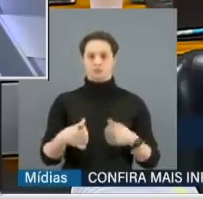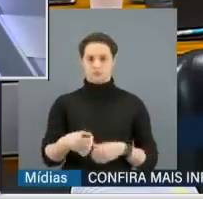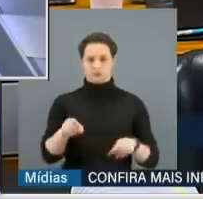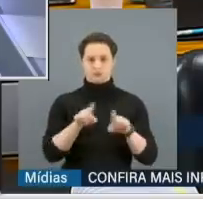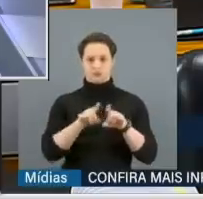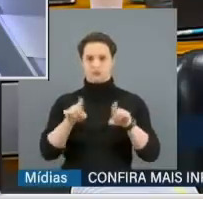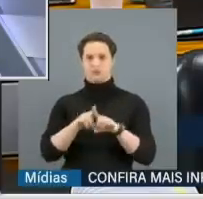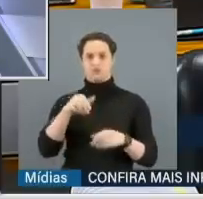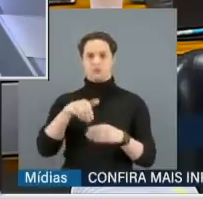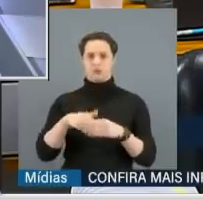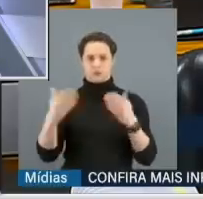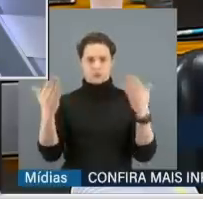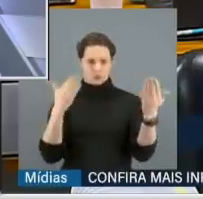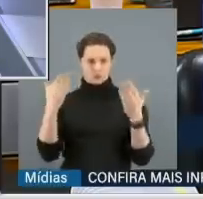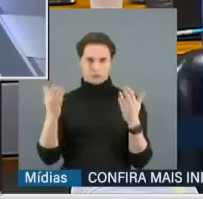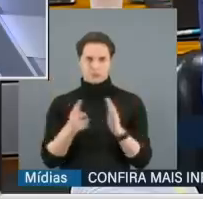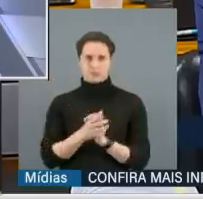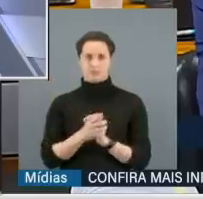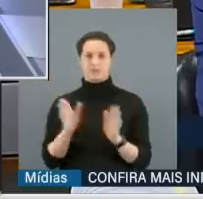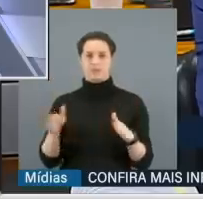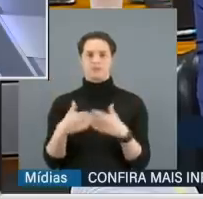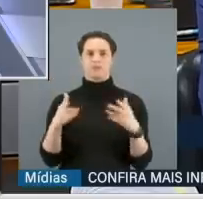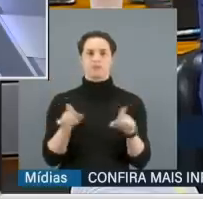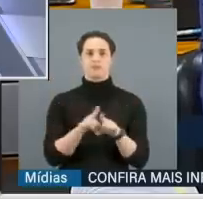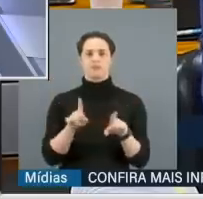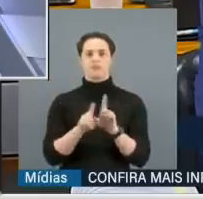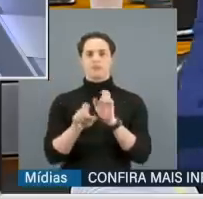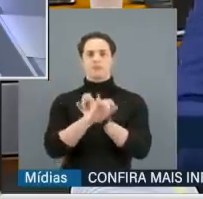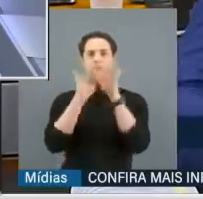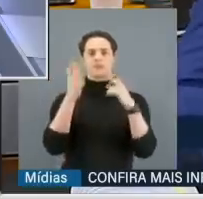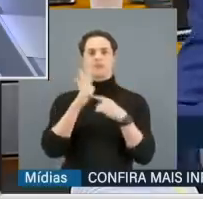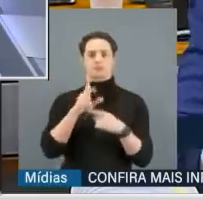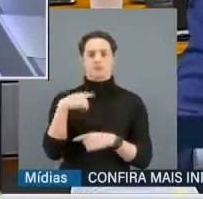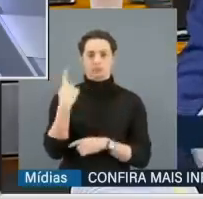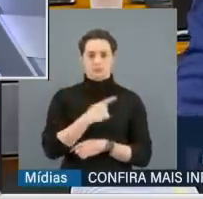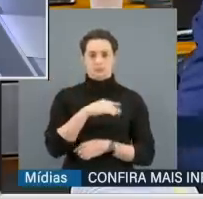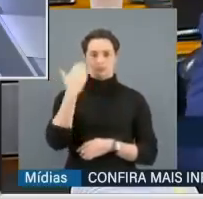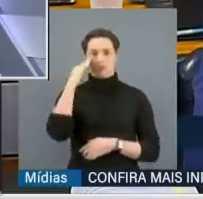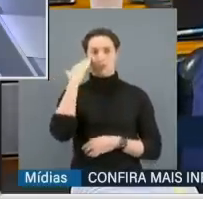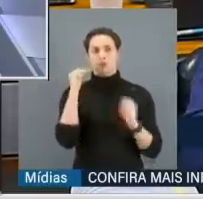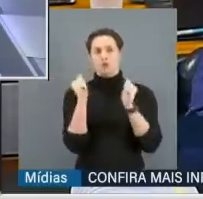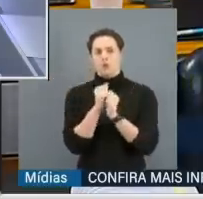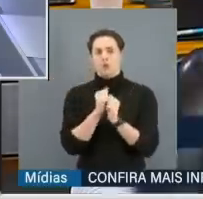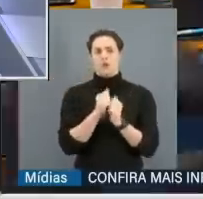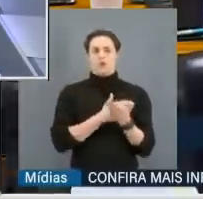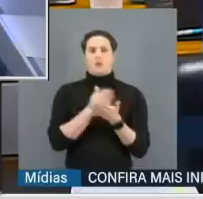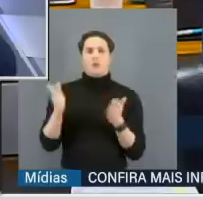caráter, conhecedor da legislação e respeitador das garantias, dos